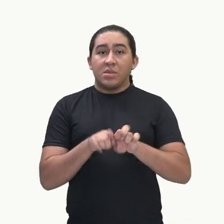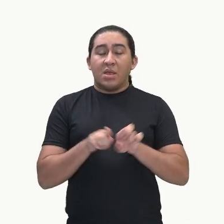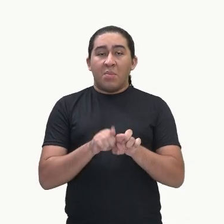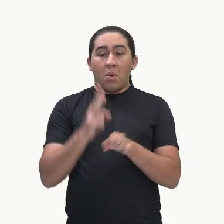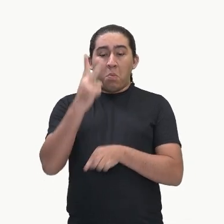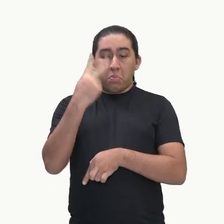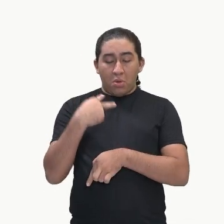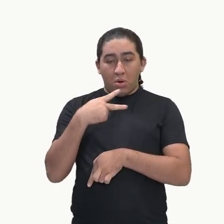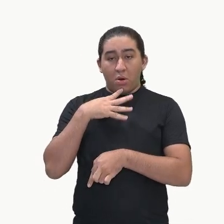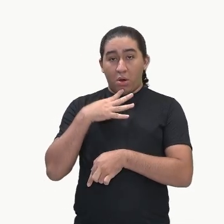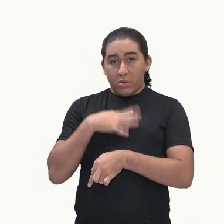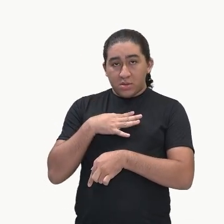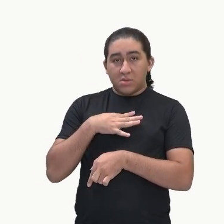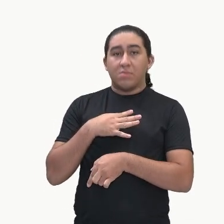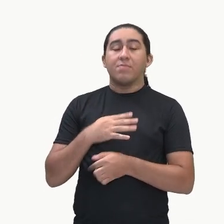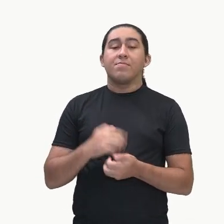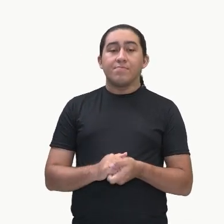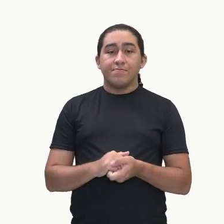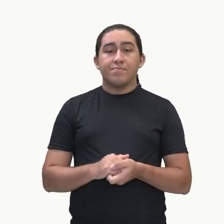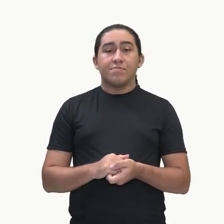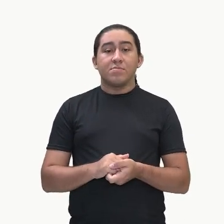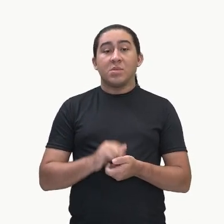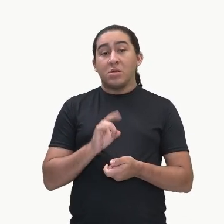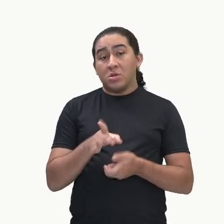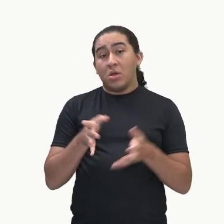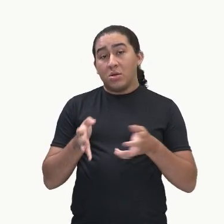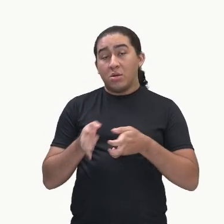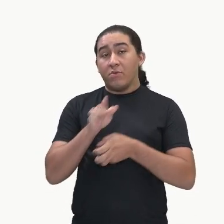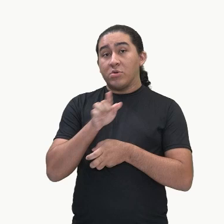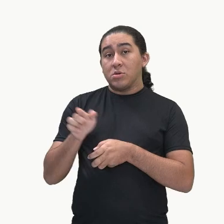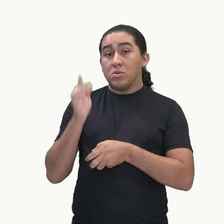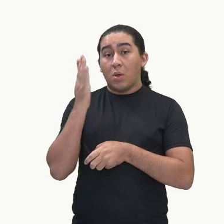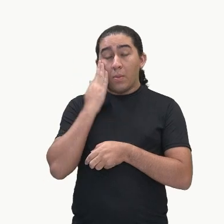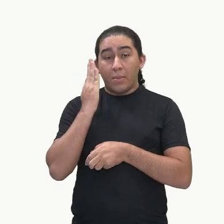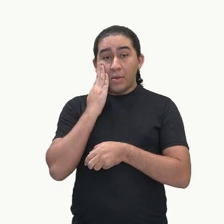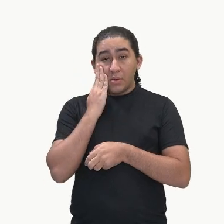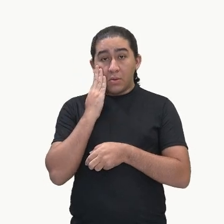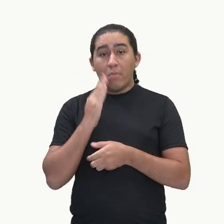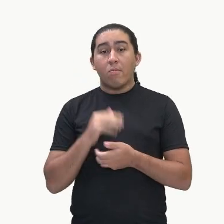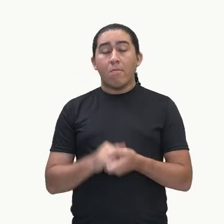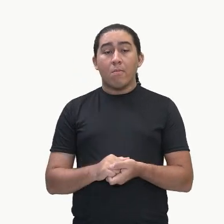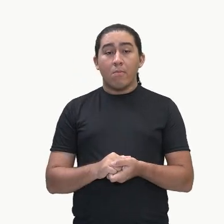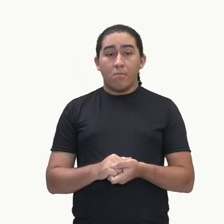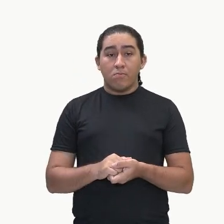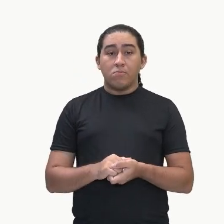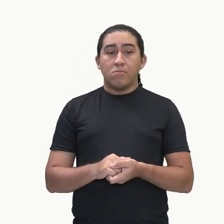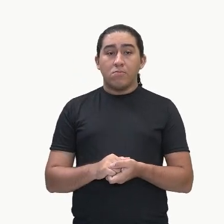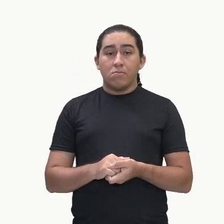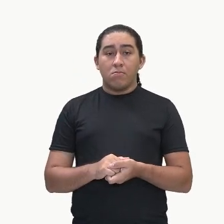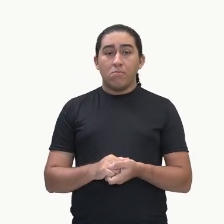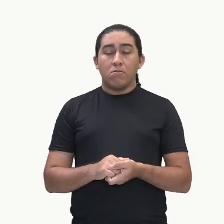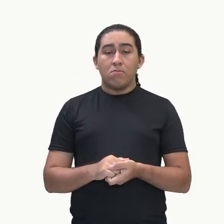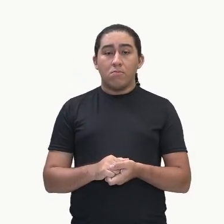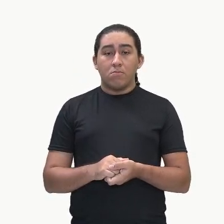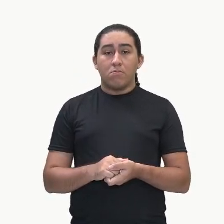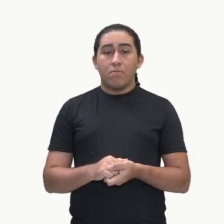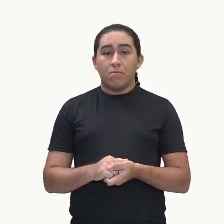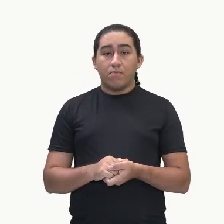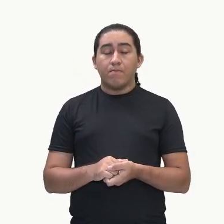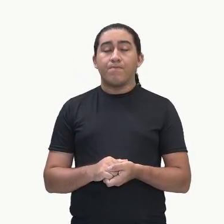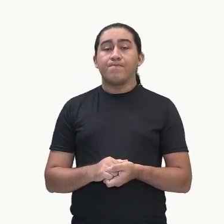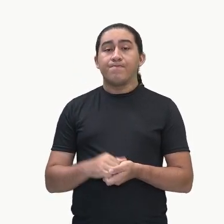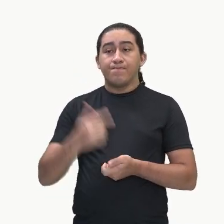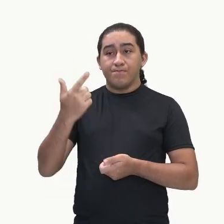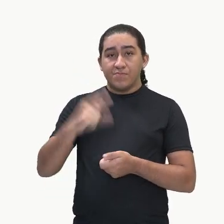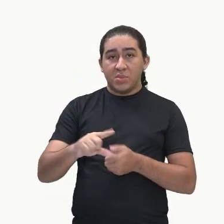do pé. Eu apenas queria que você soubesse que, voltando, né, o verbo